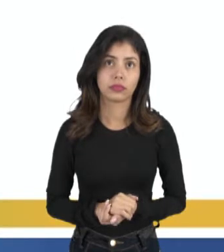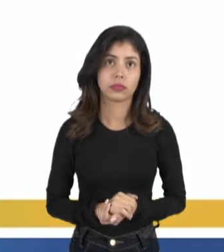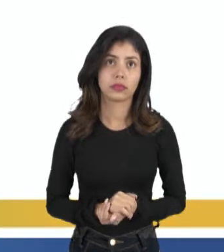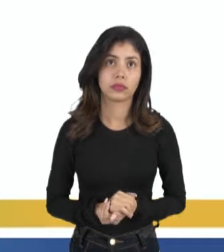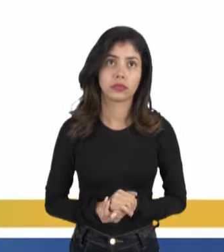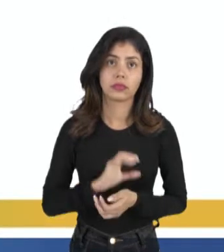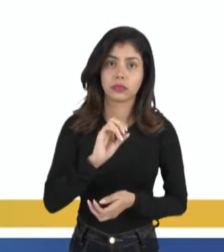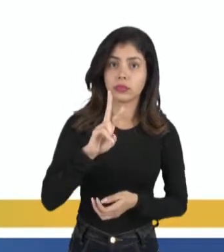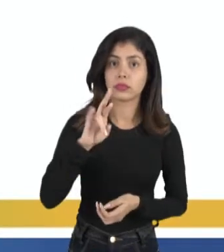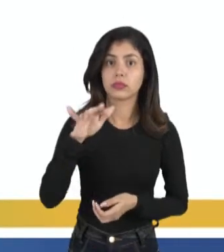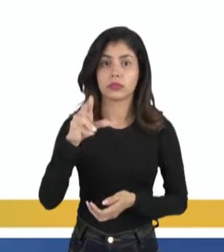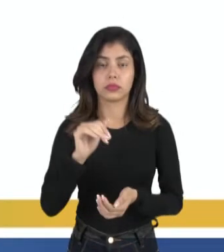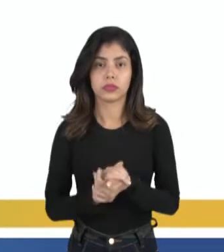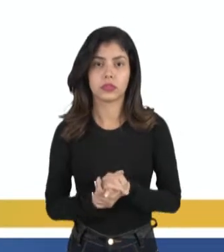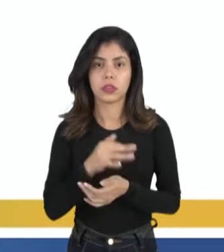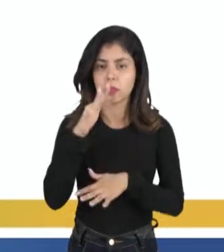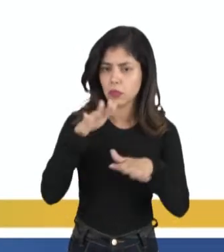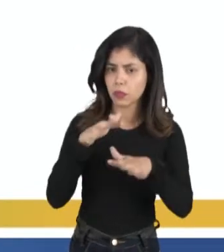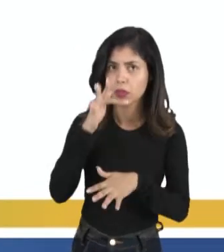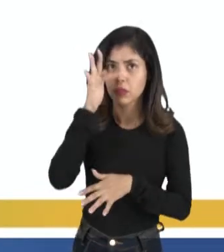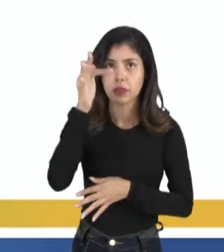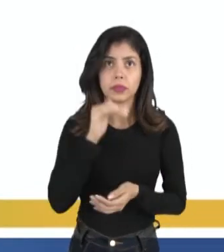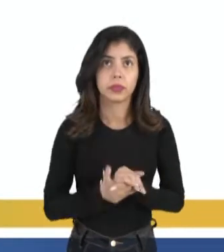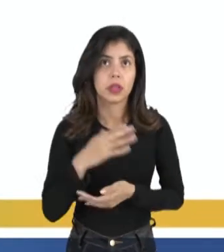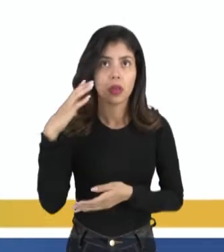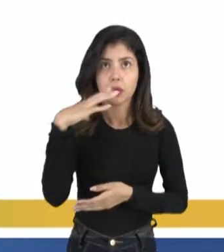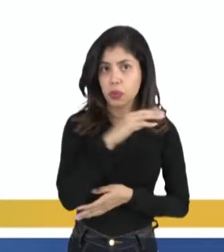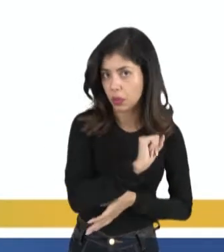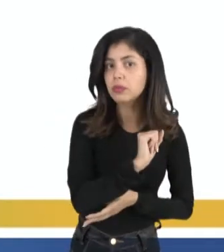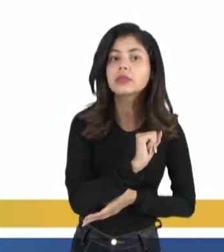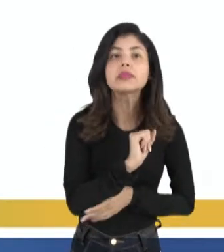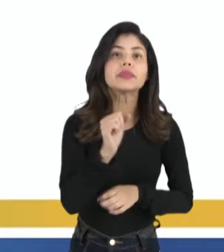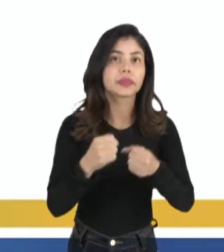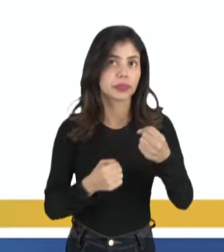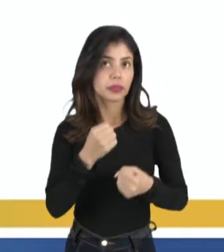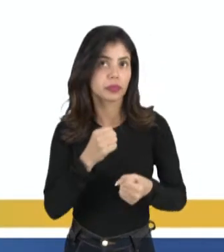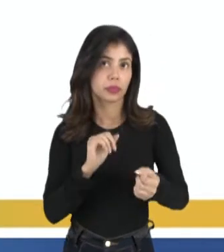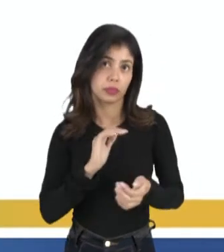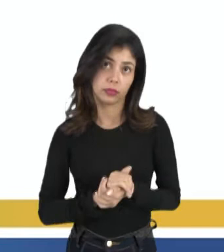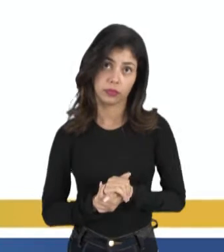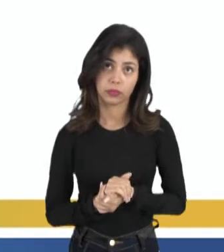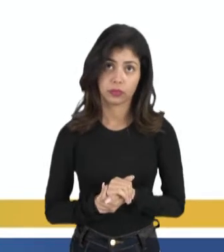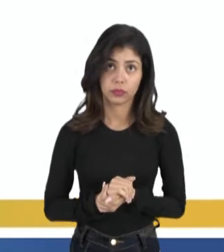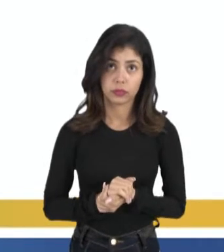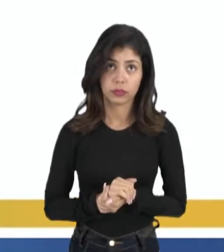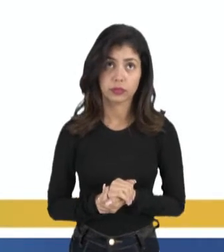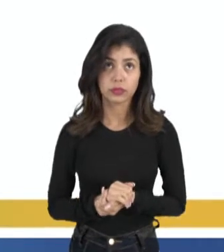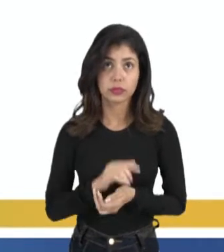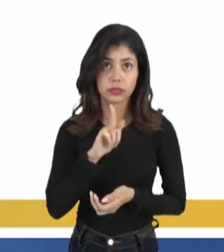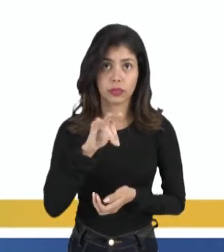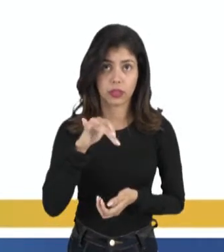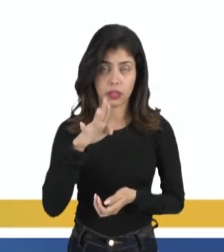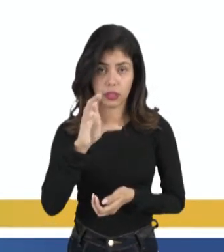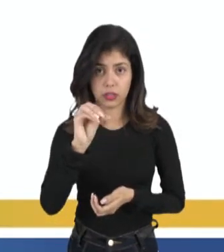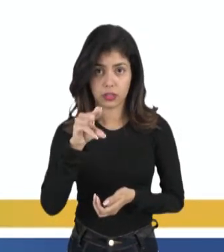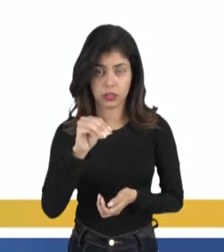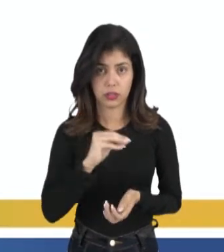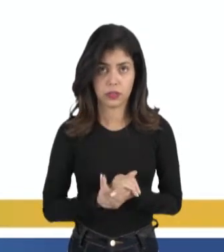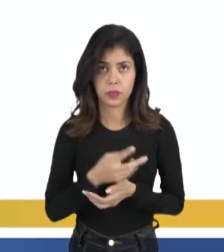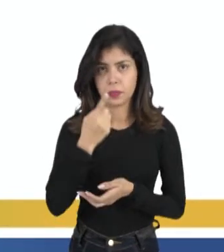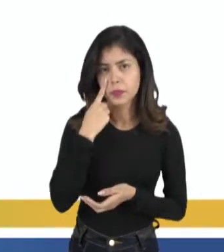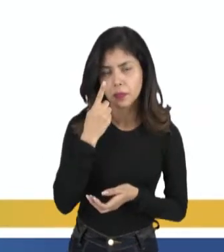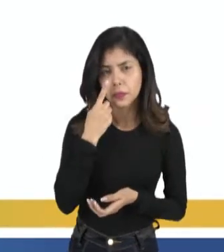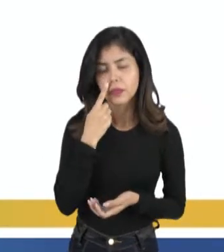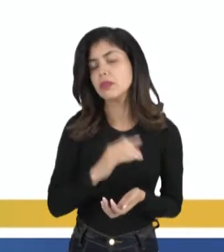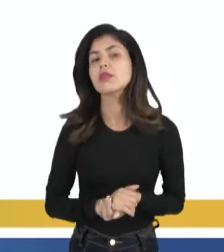obra do movimento futurista tá que a velocidade do automóvel de 1913 de Giácomo Balla